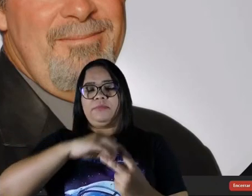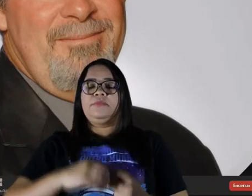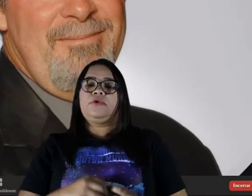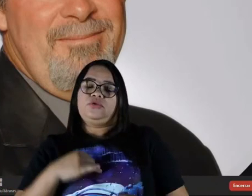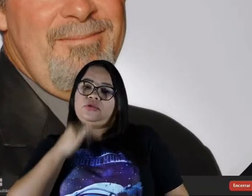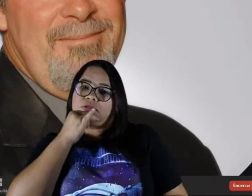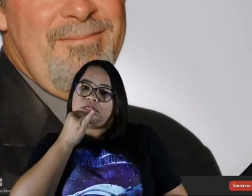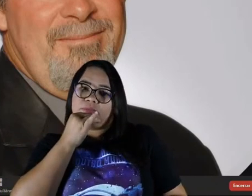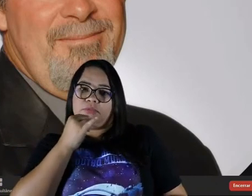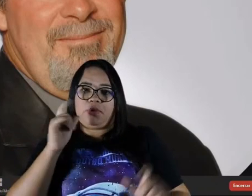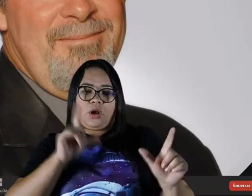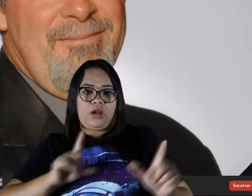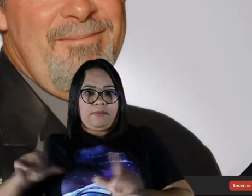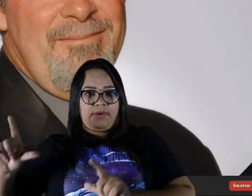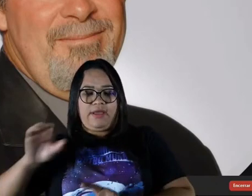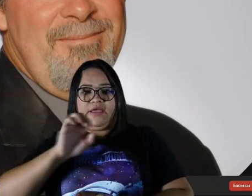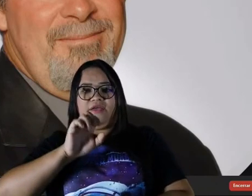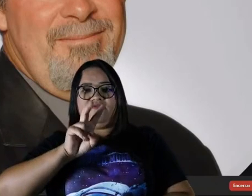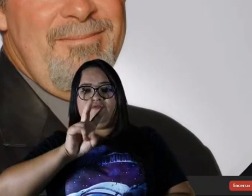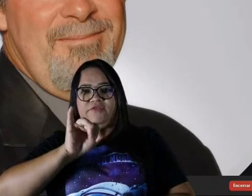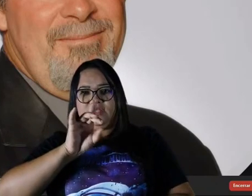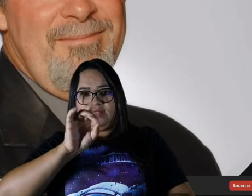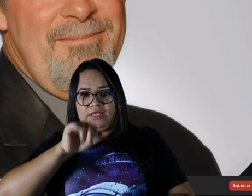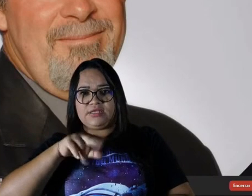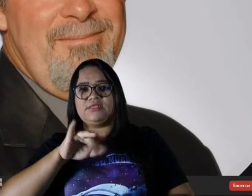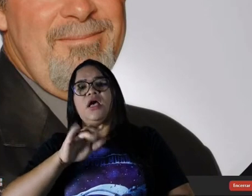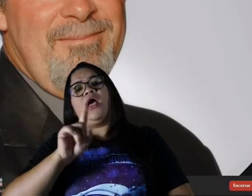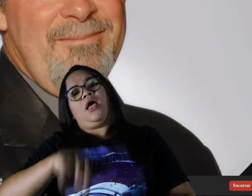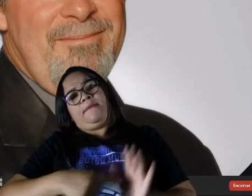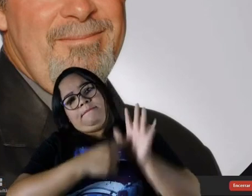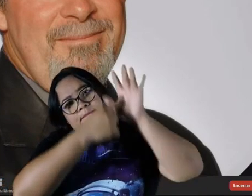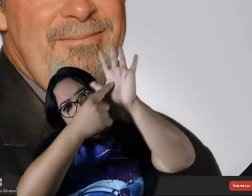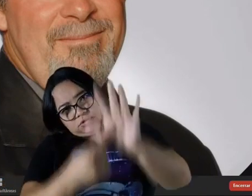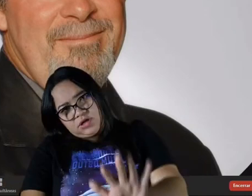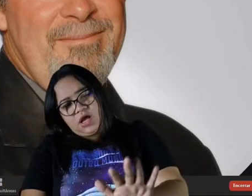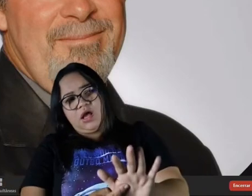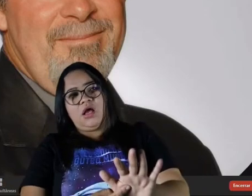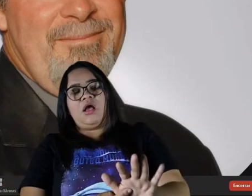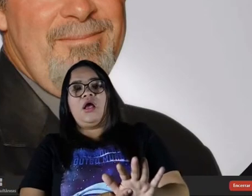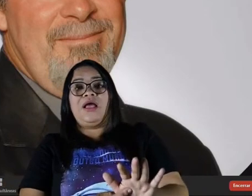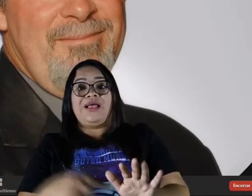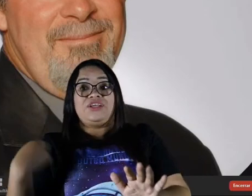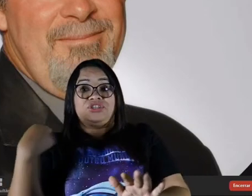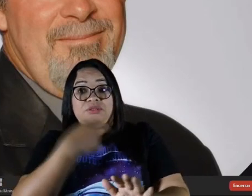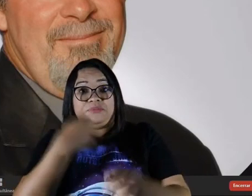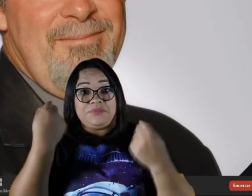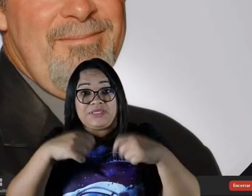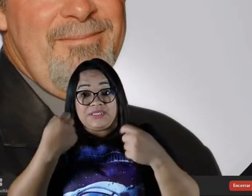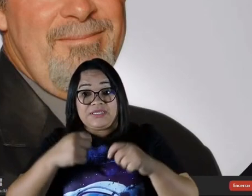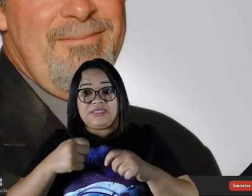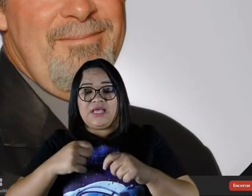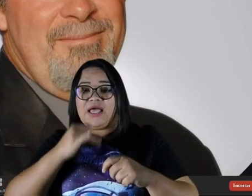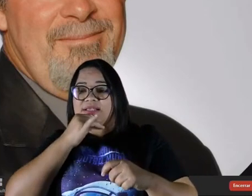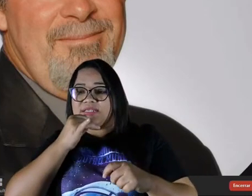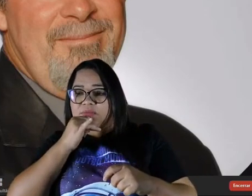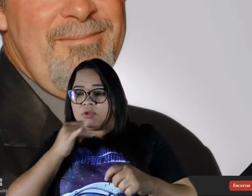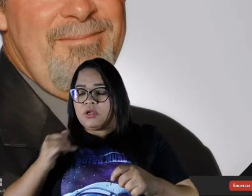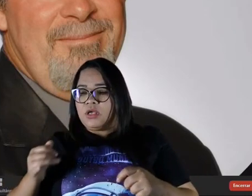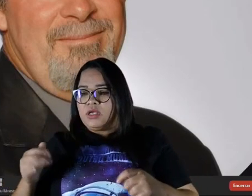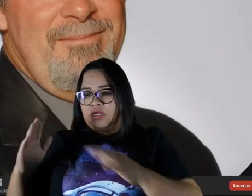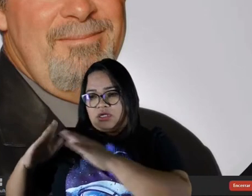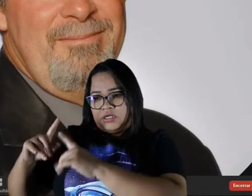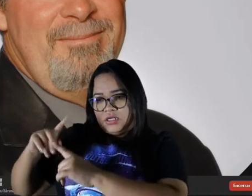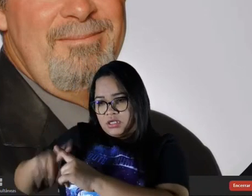como exemplo, é também levar em conta isso aqui, que Daniel Wallace falou, fechar a brecha existente entre a igreja e